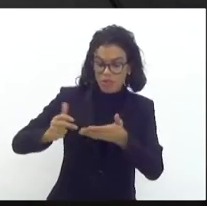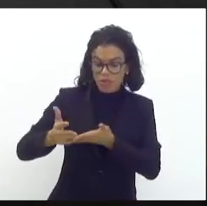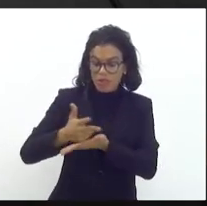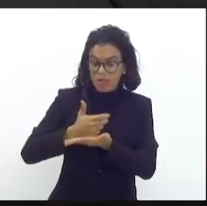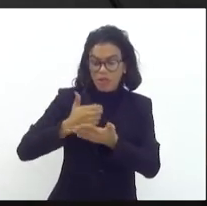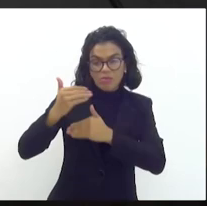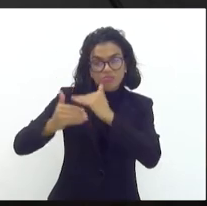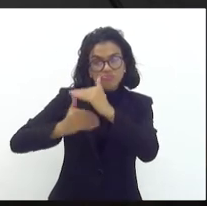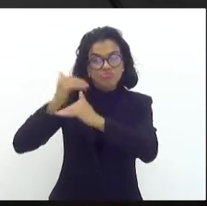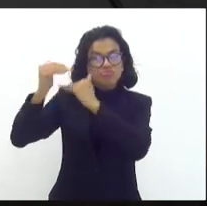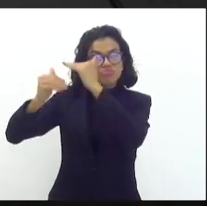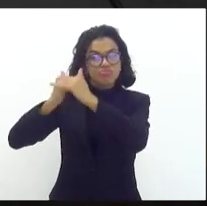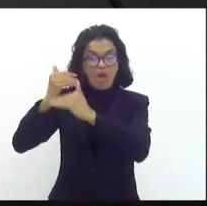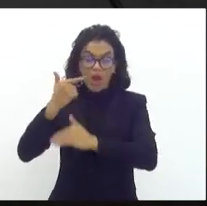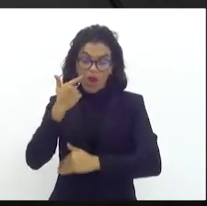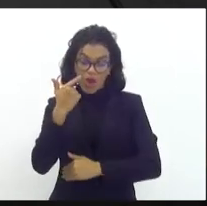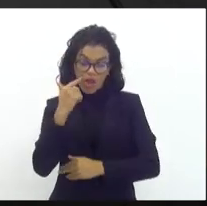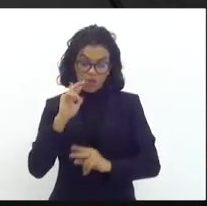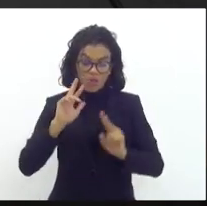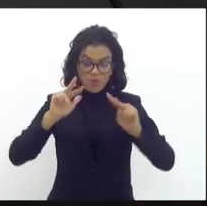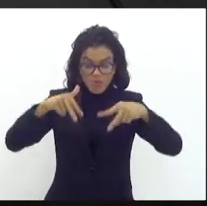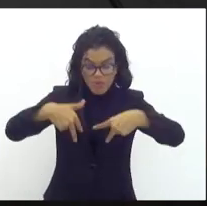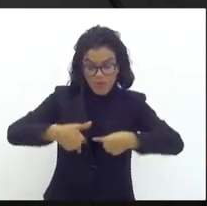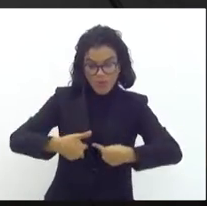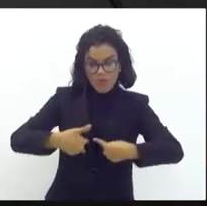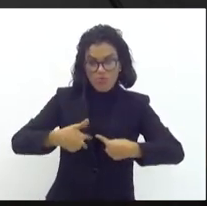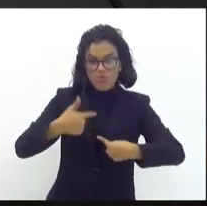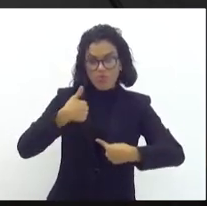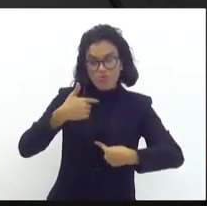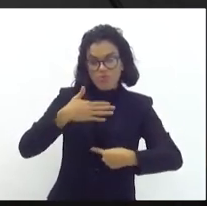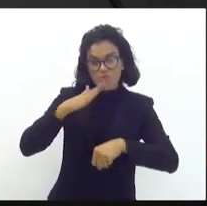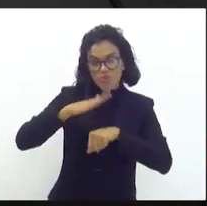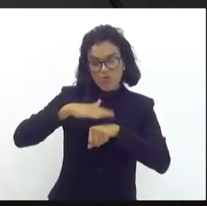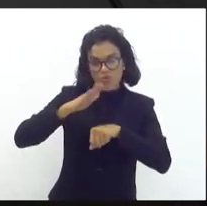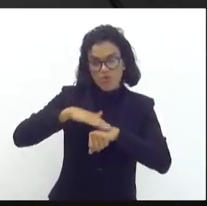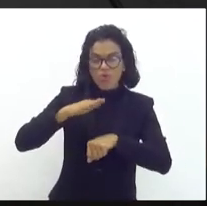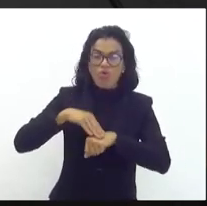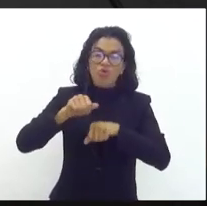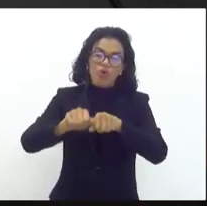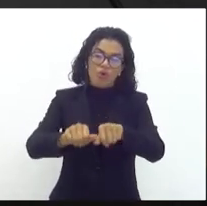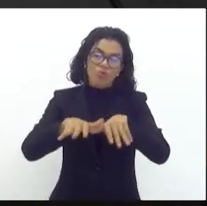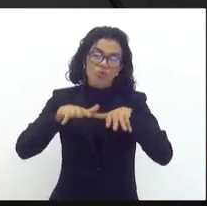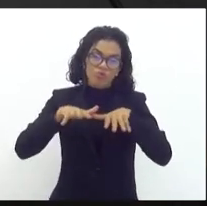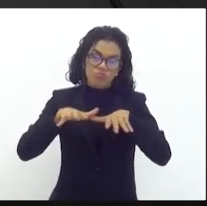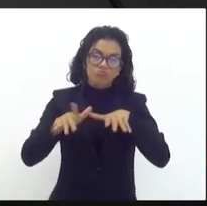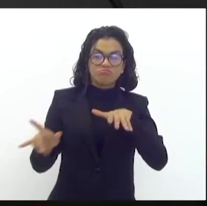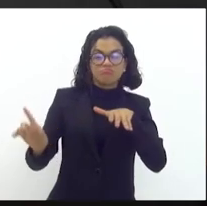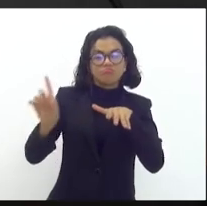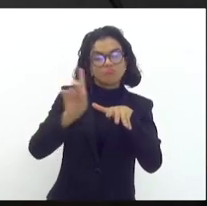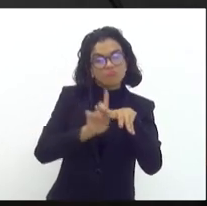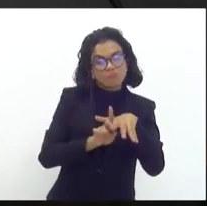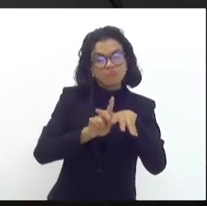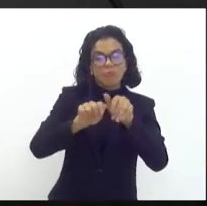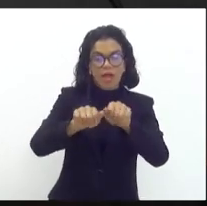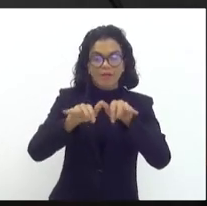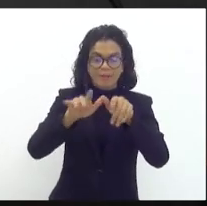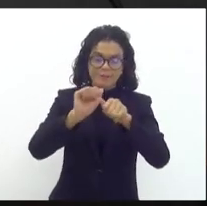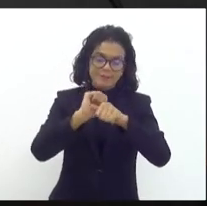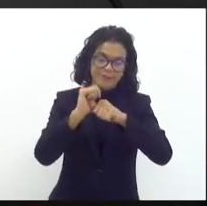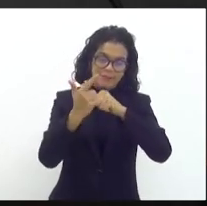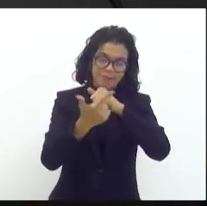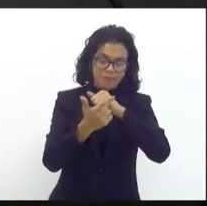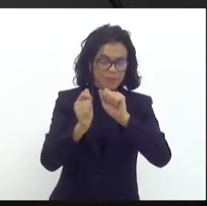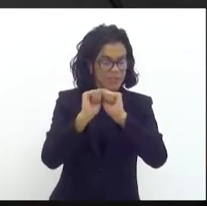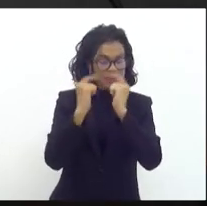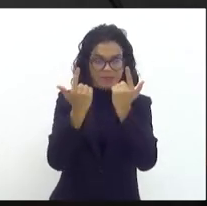olhando aí agora tô olhando o meu umbigo umbigo como parlamentar do Estado do Rio de Janeiro né então a gente tem que ter essa